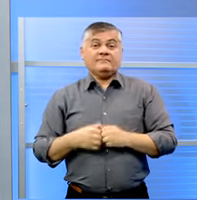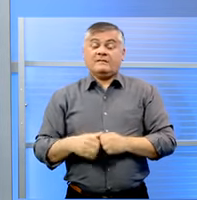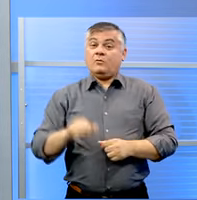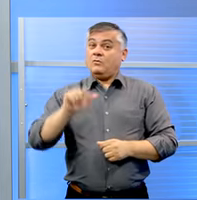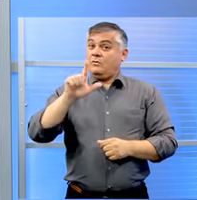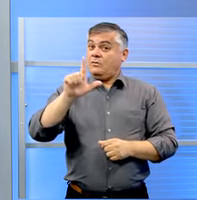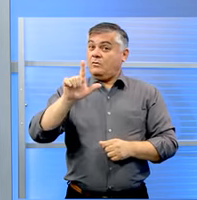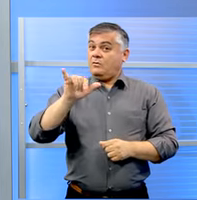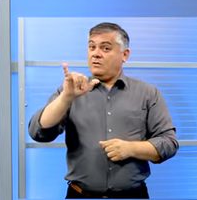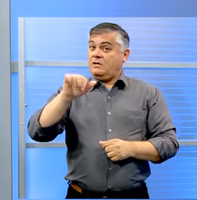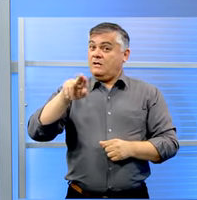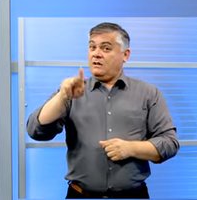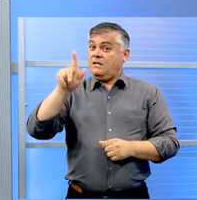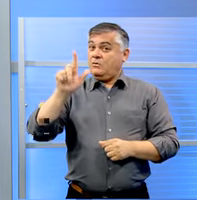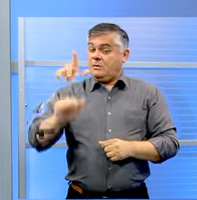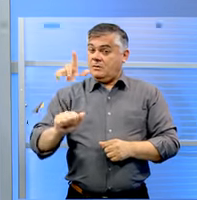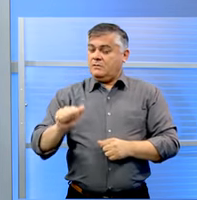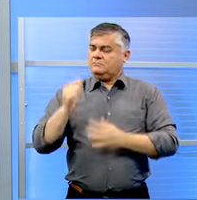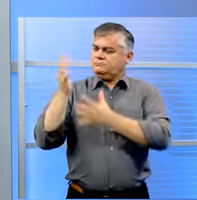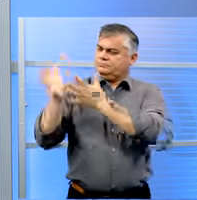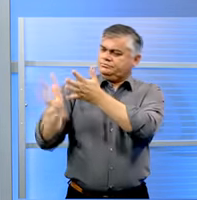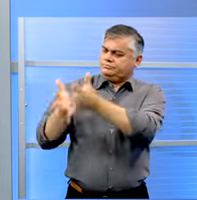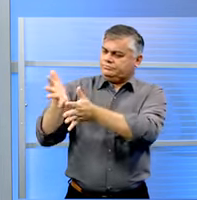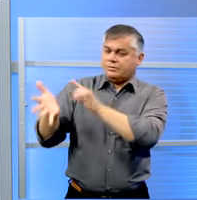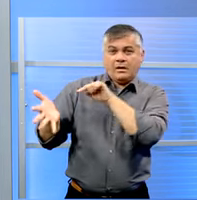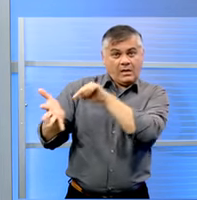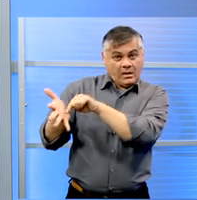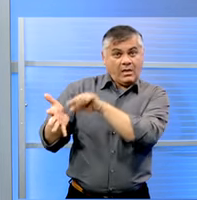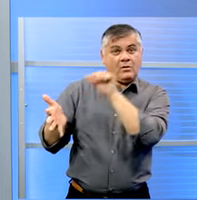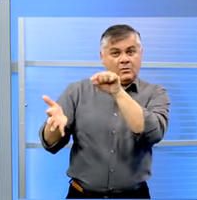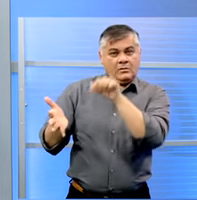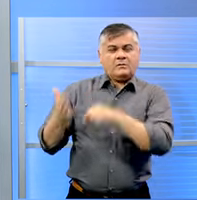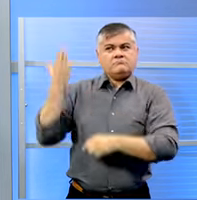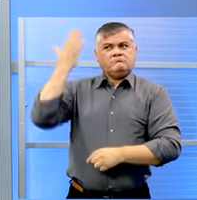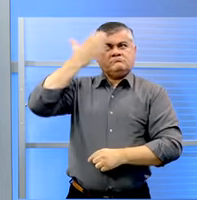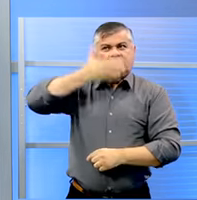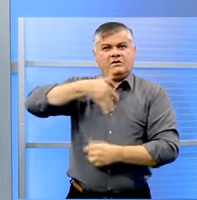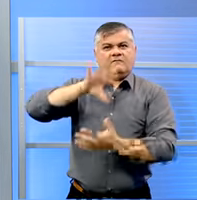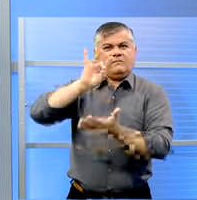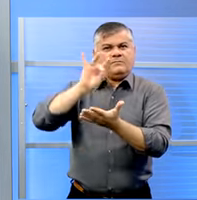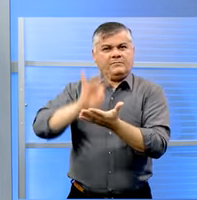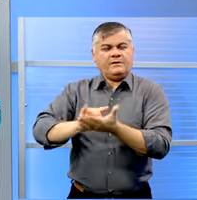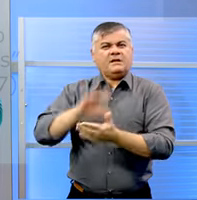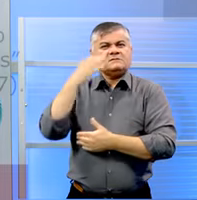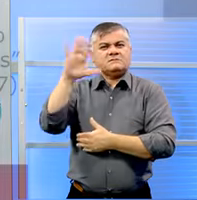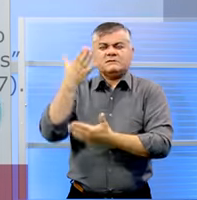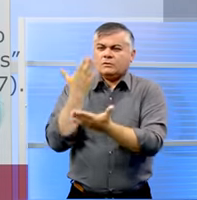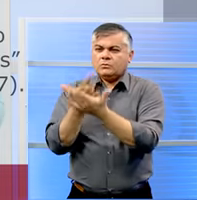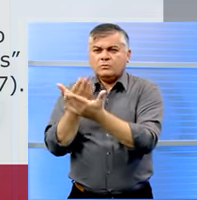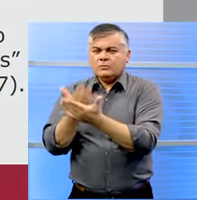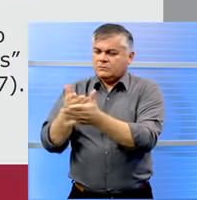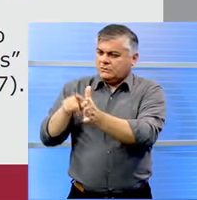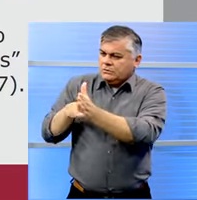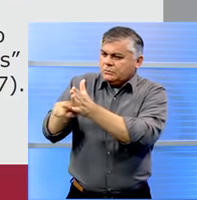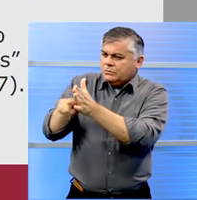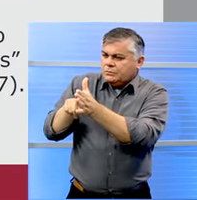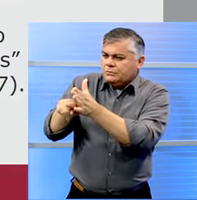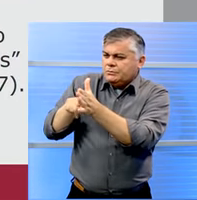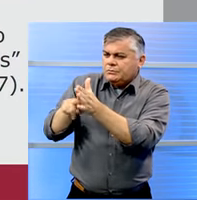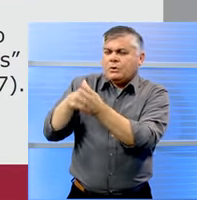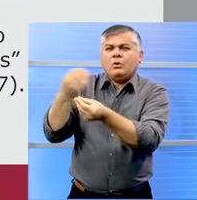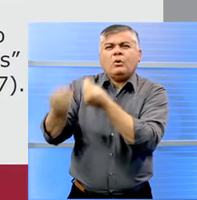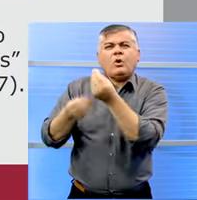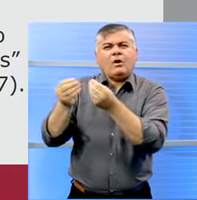sua estrutura comprovada. A ciência que estuda as línguas, e entre elas a Libras, é a